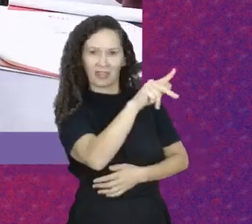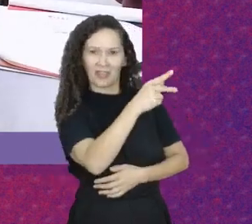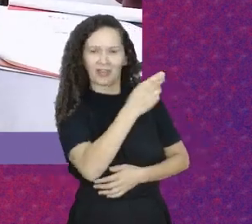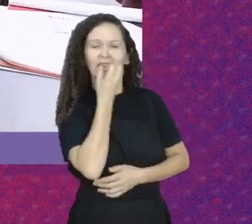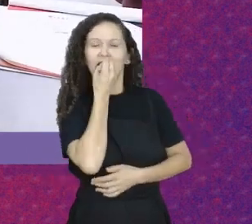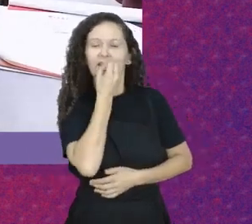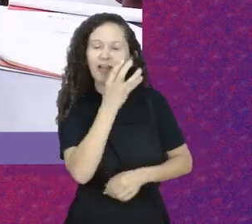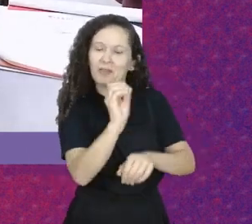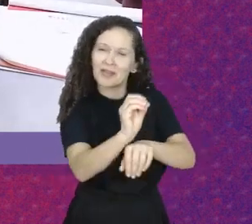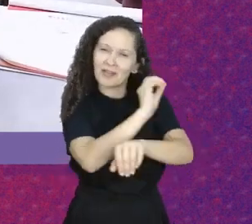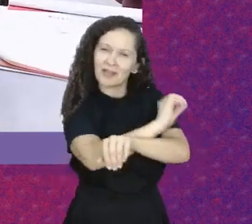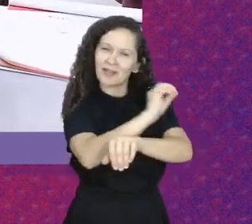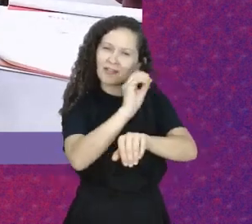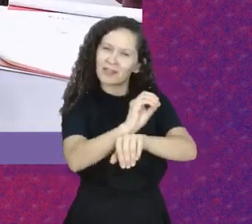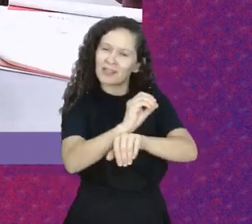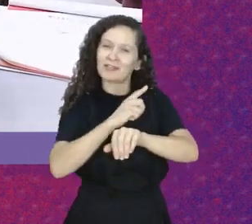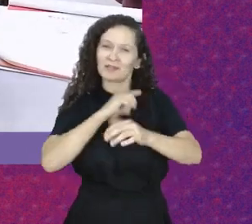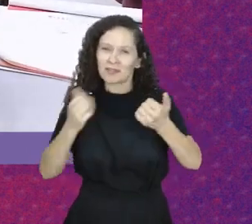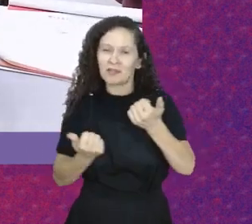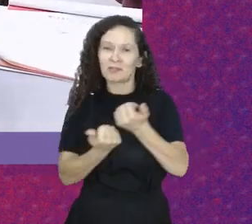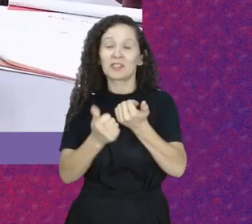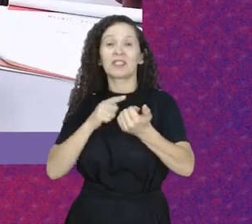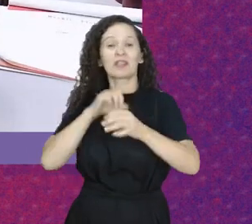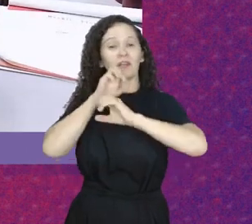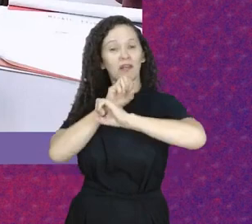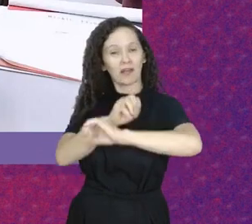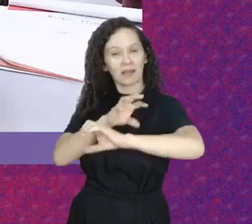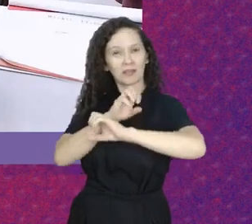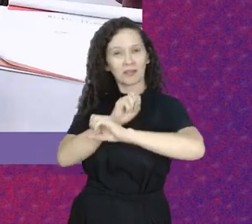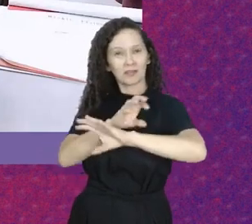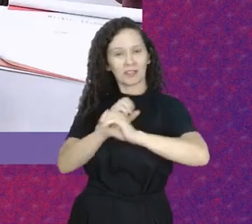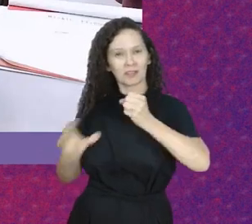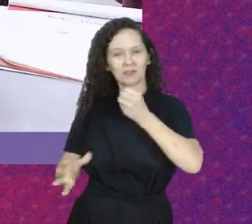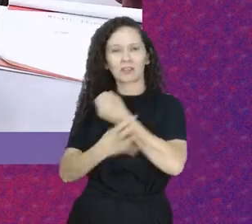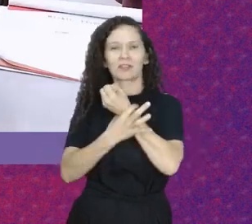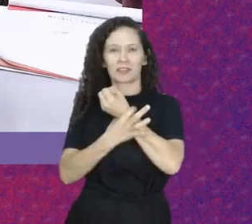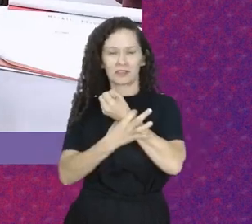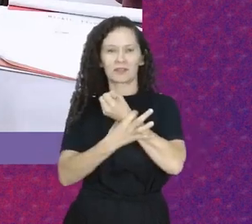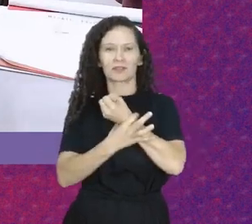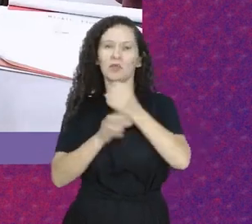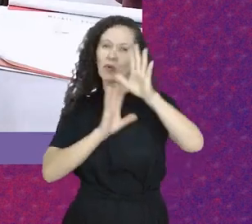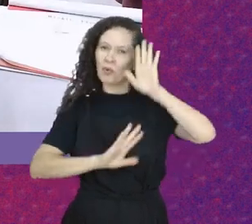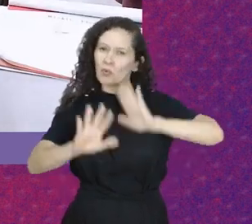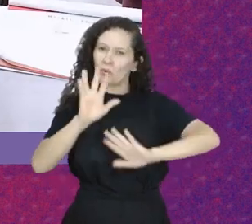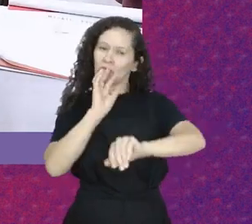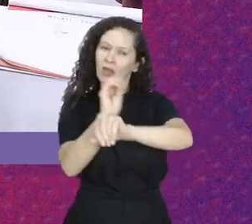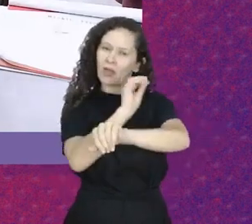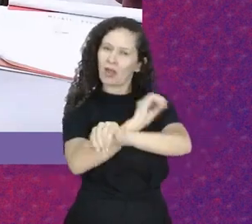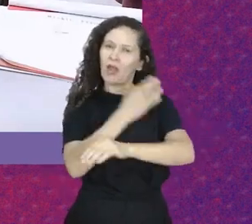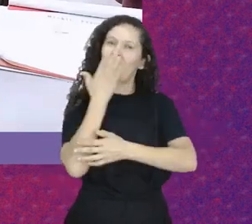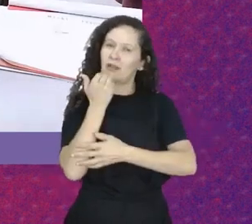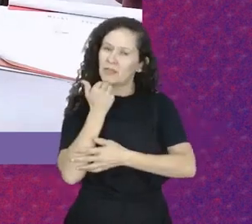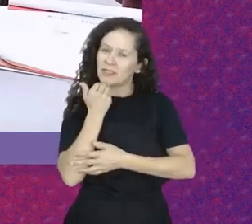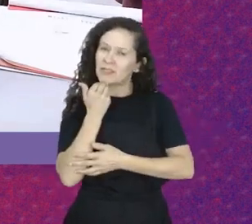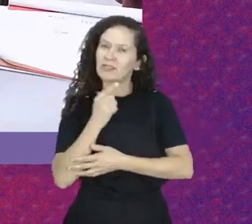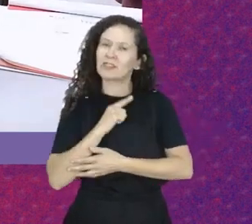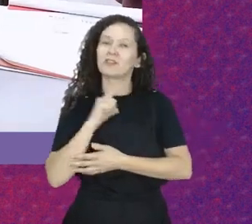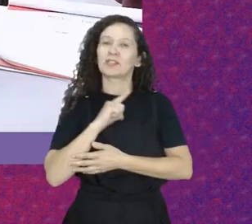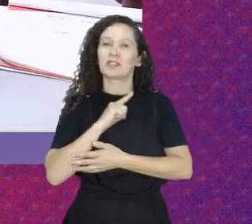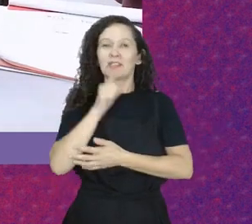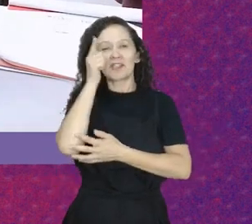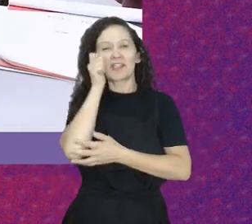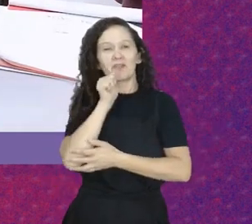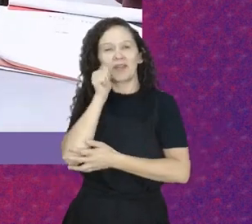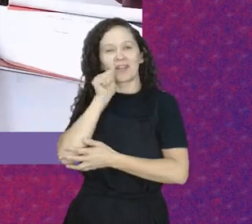bem assistido, né, tem a educação garantida, cuidados, alimentação, né, para que ela